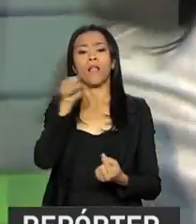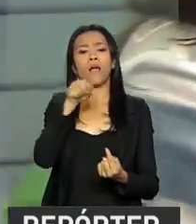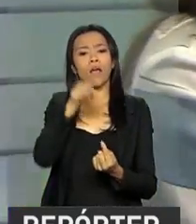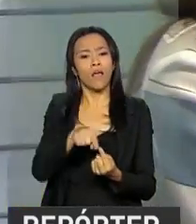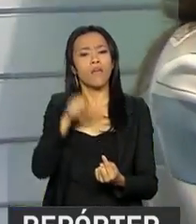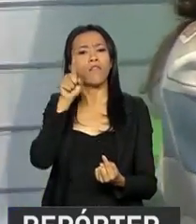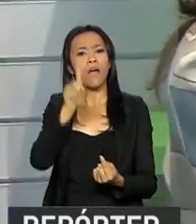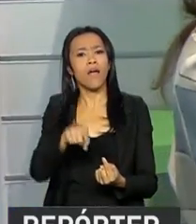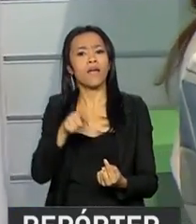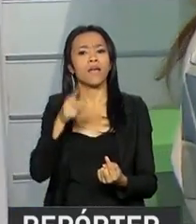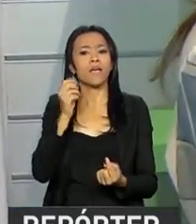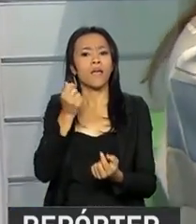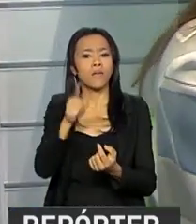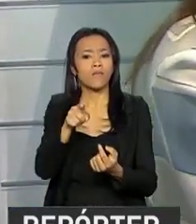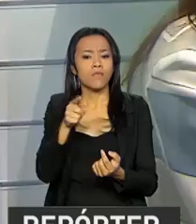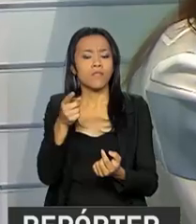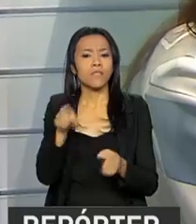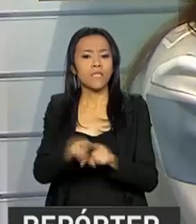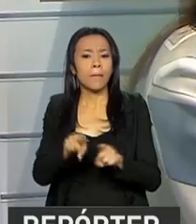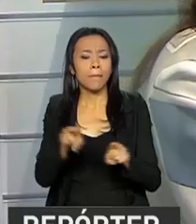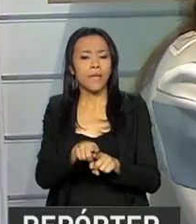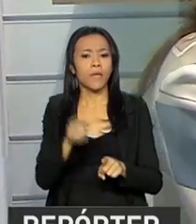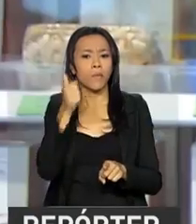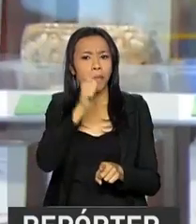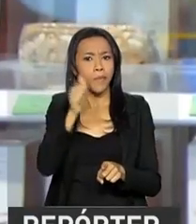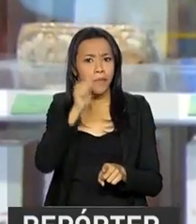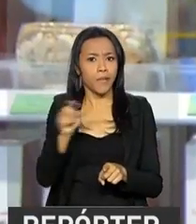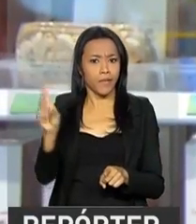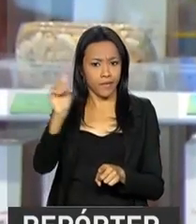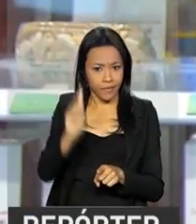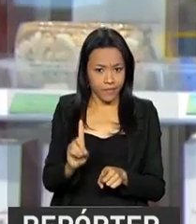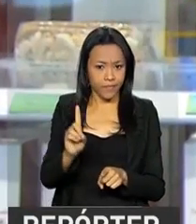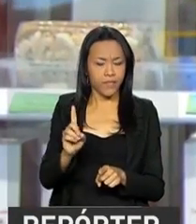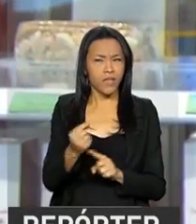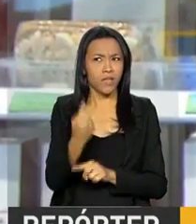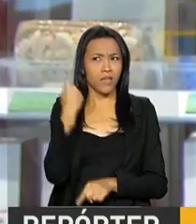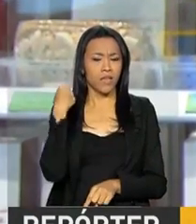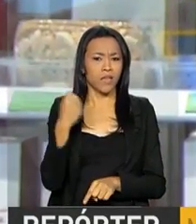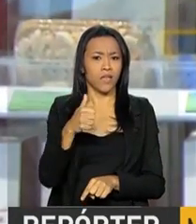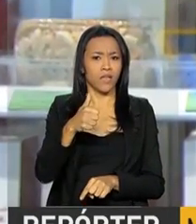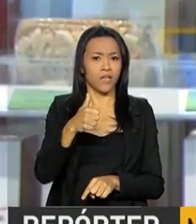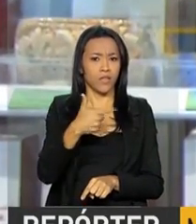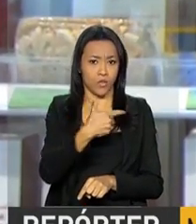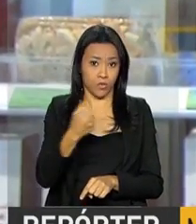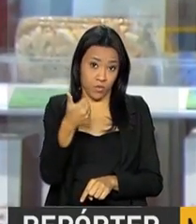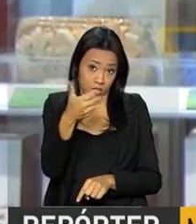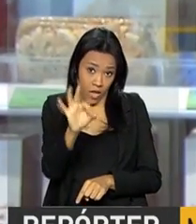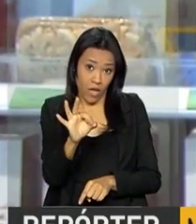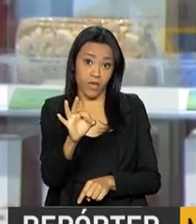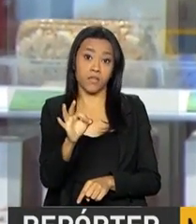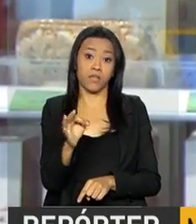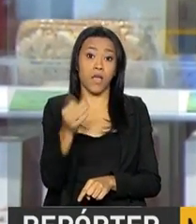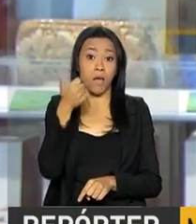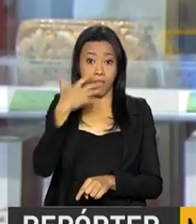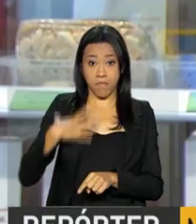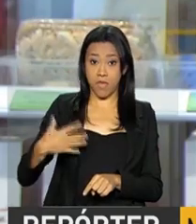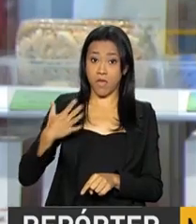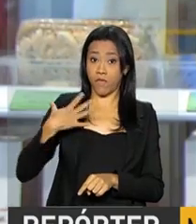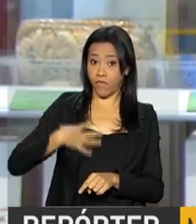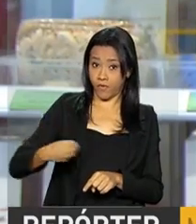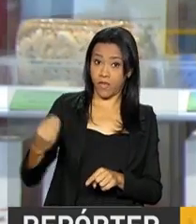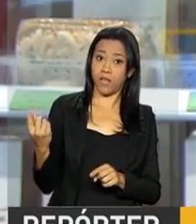Inovar Maria conta que veio também de uma mulher em 2010 a minha filha veio Ser Minha sócia